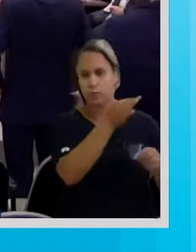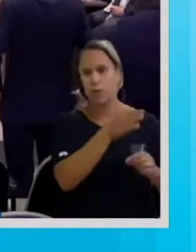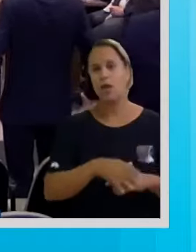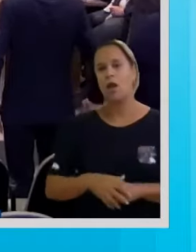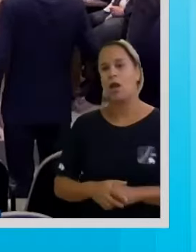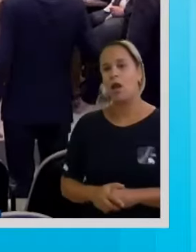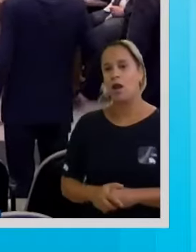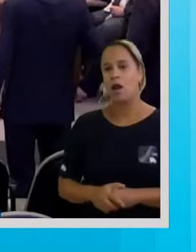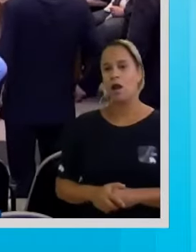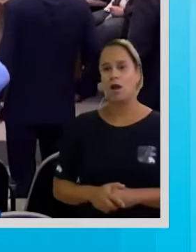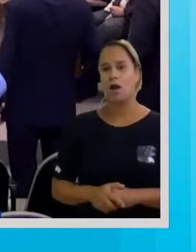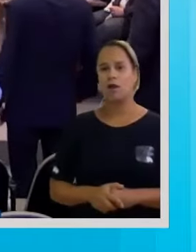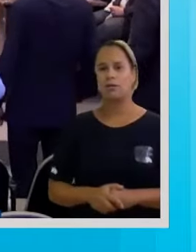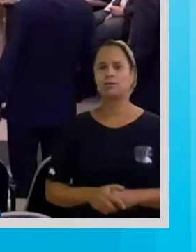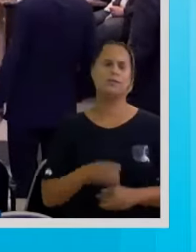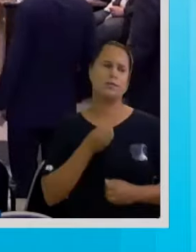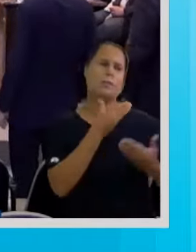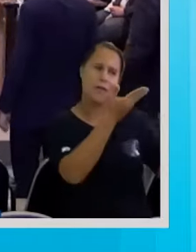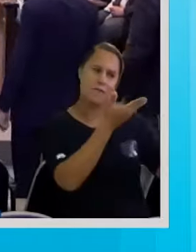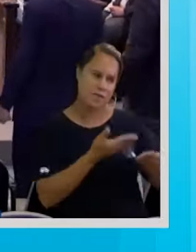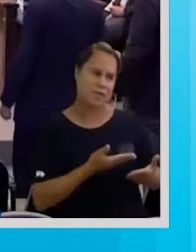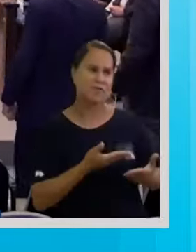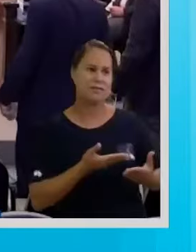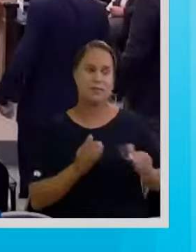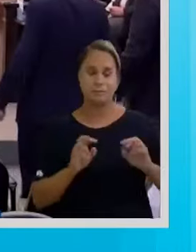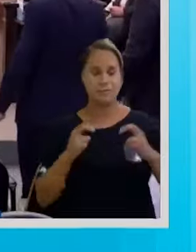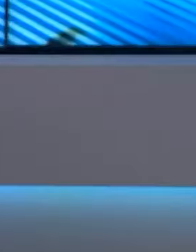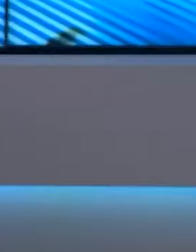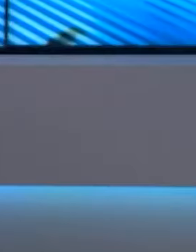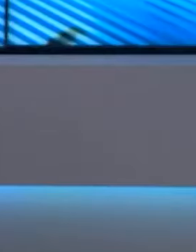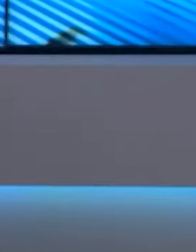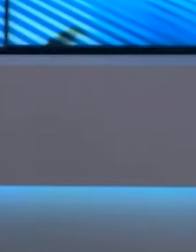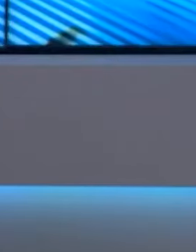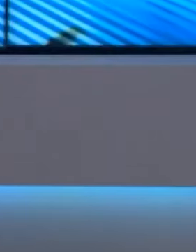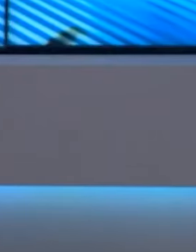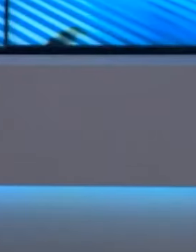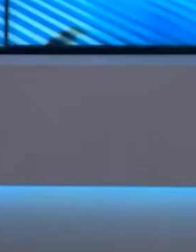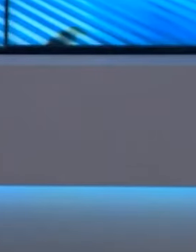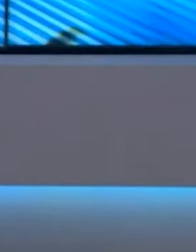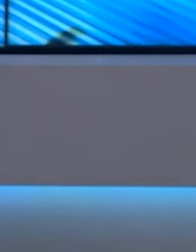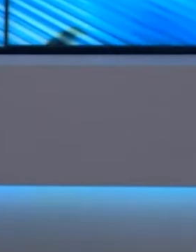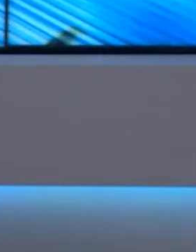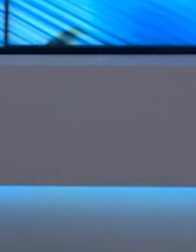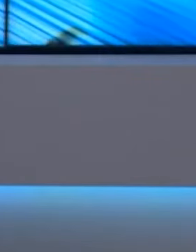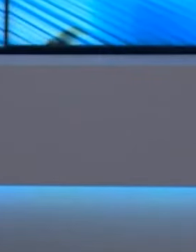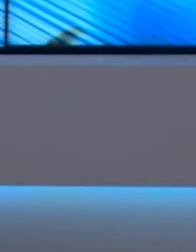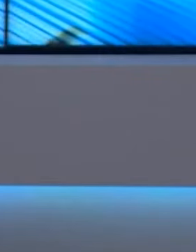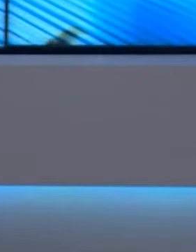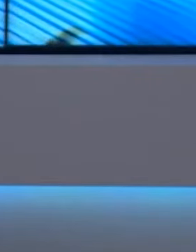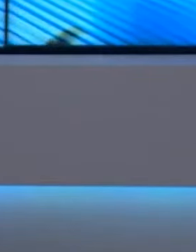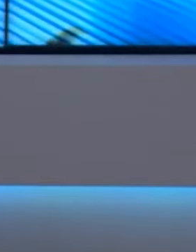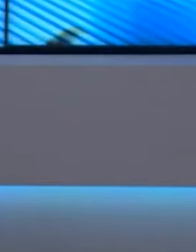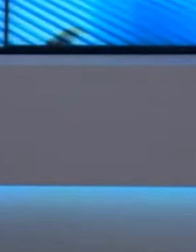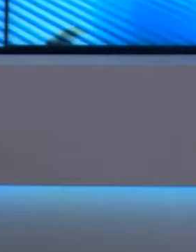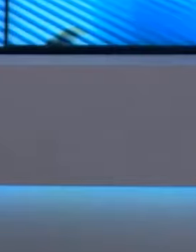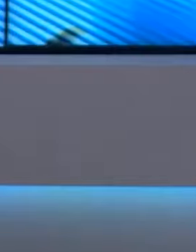distribuído o processo em primeiro lugar. Ele faz o relatório, como o próprio nome sugere, e dá o primeiro voto. O segundo juiz,